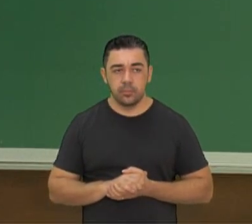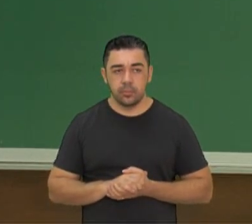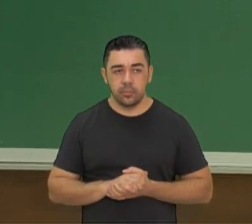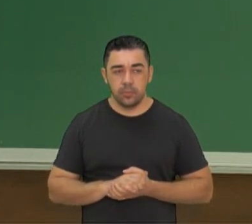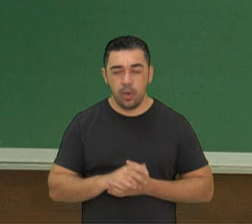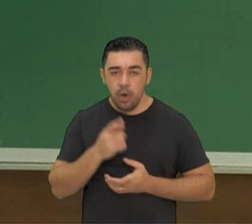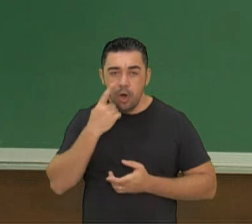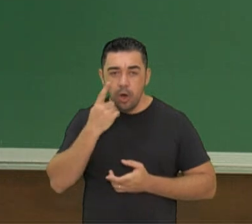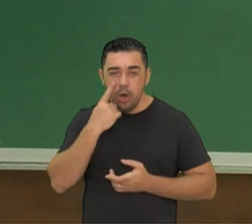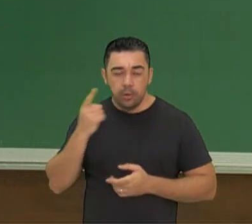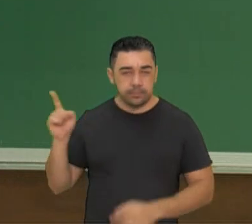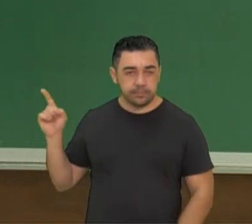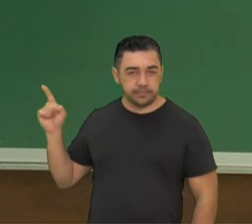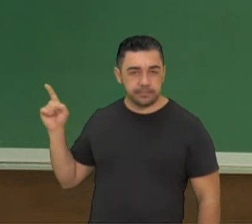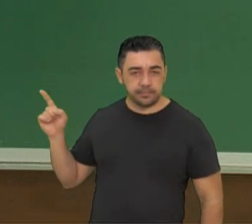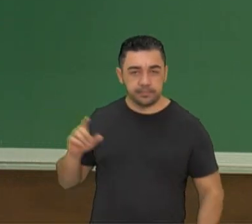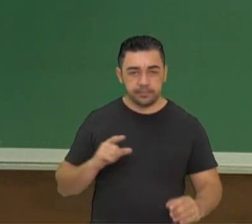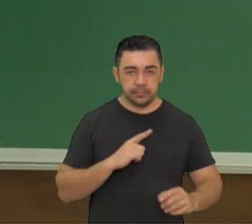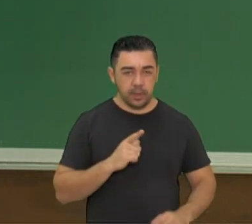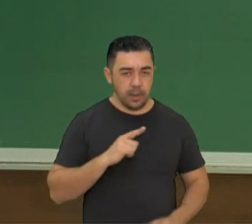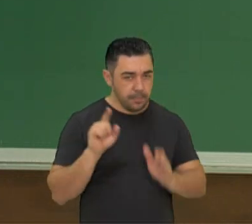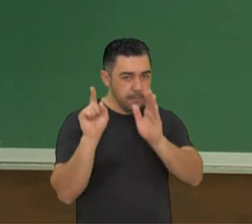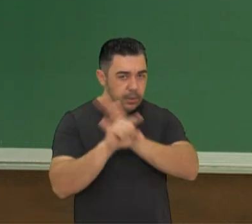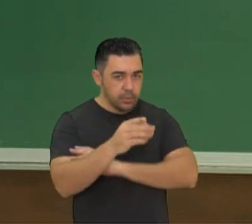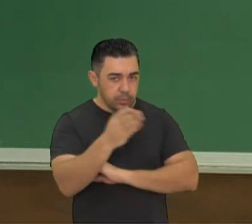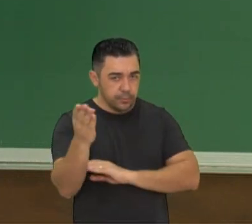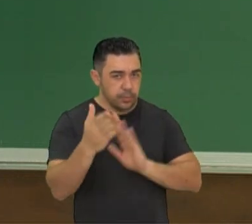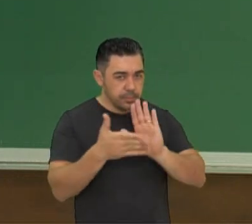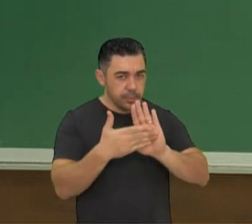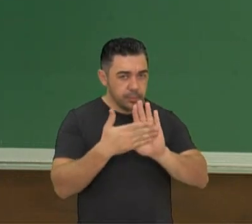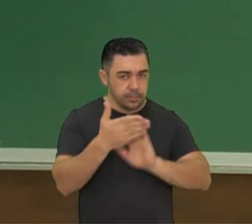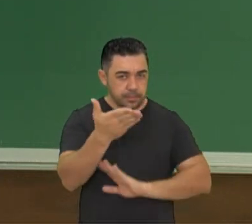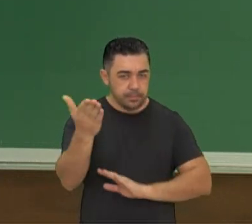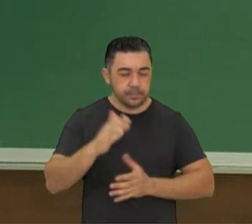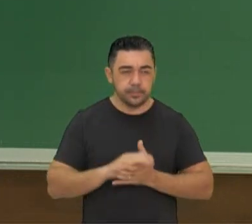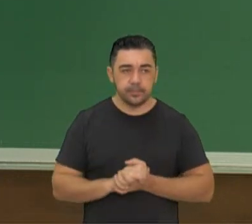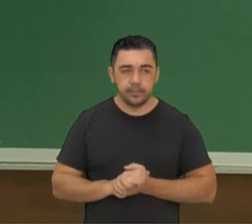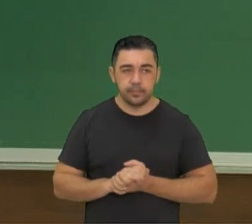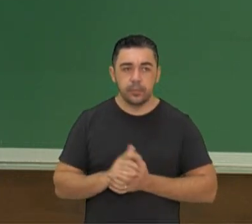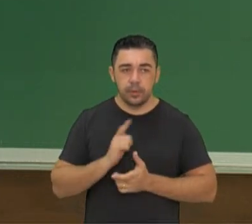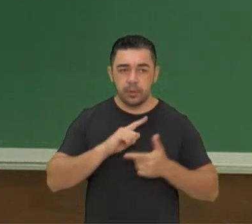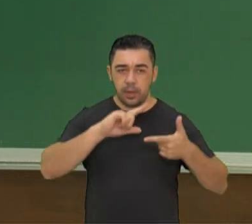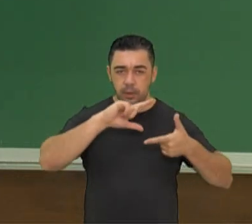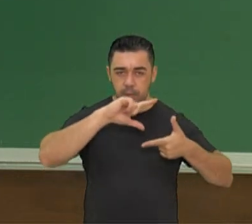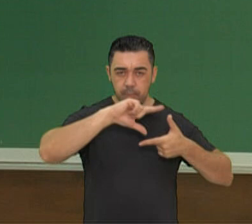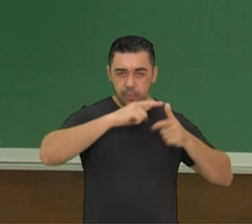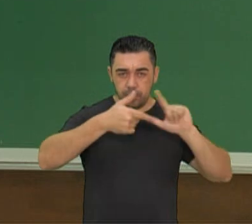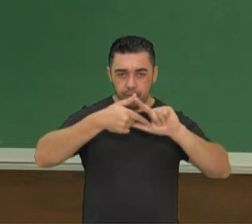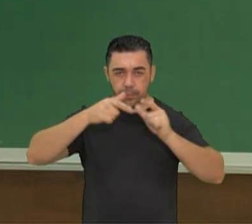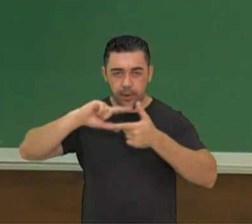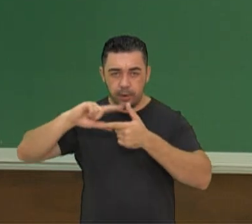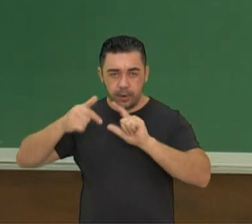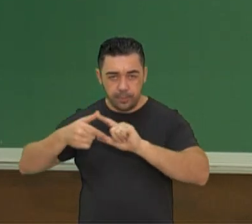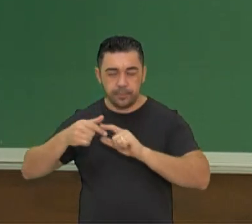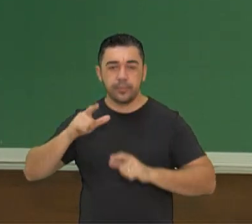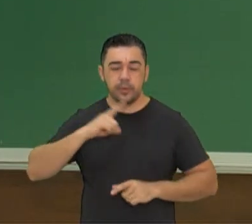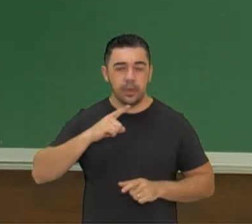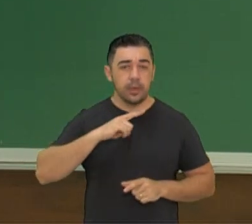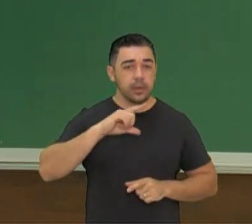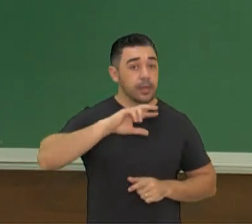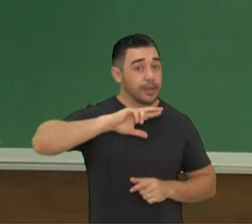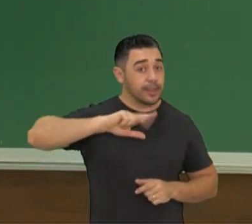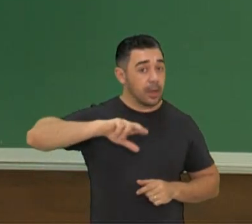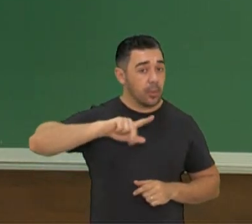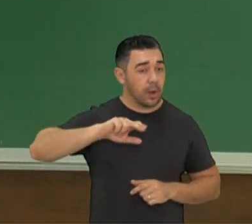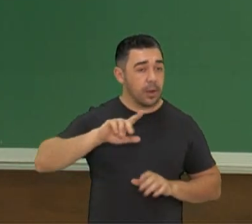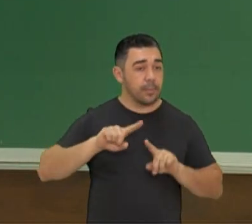Dá uma olhada nessas figuras aqui, no quiz, que eu vou propor para você agora. Eu tenho polígonos, tem figuras que não são polígonos, mas de uma